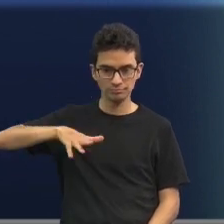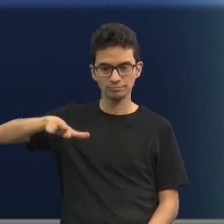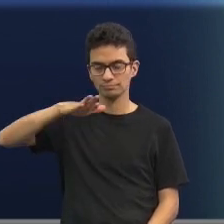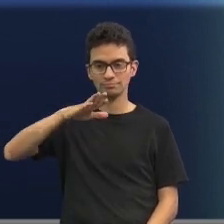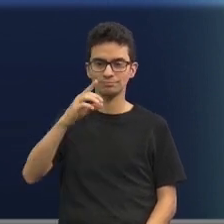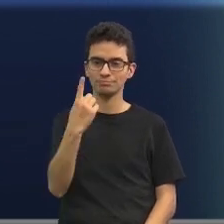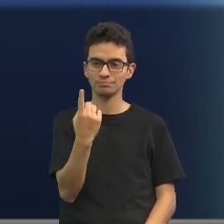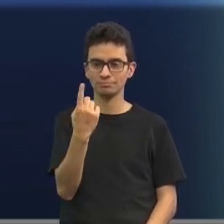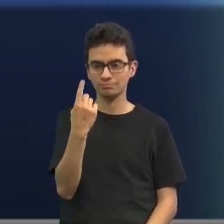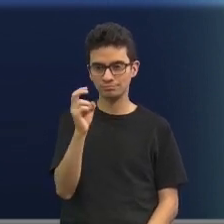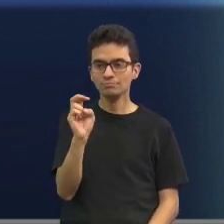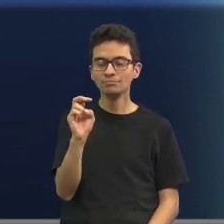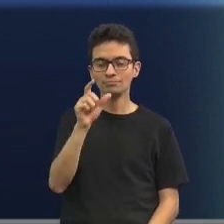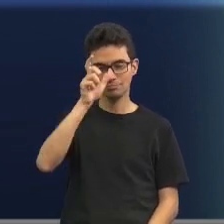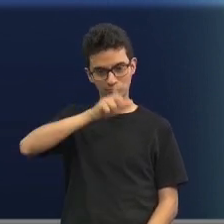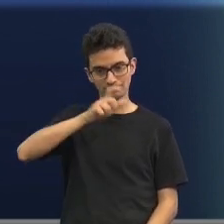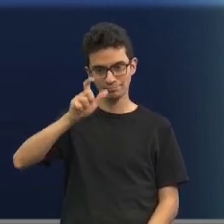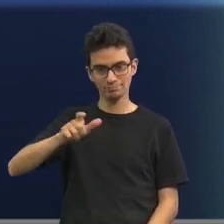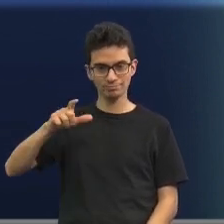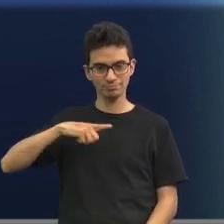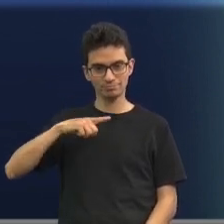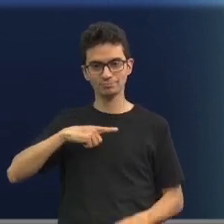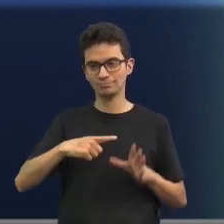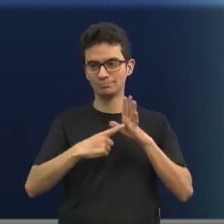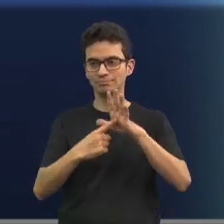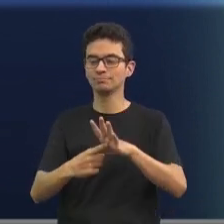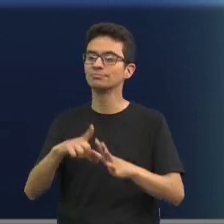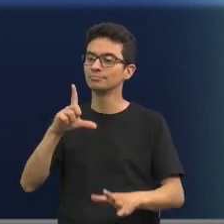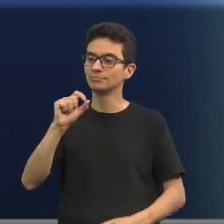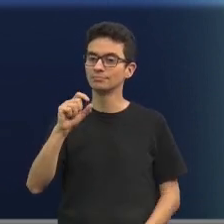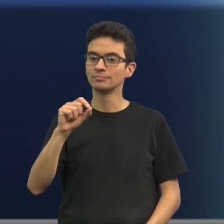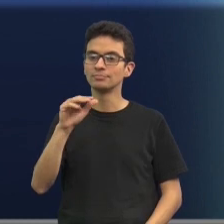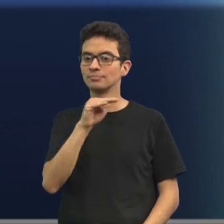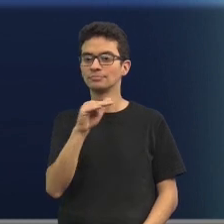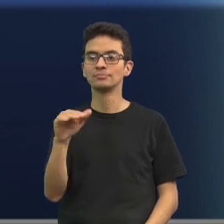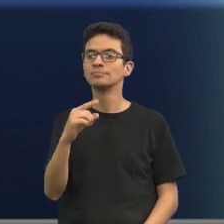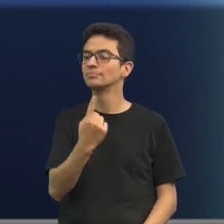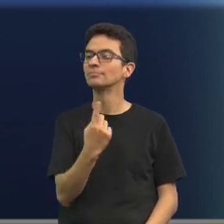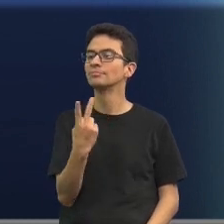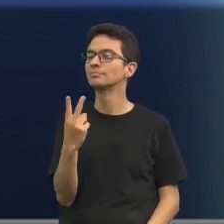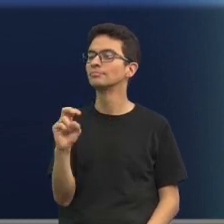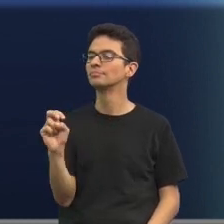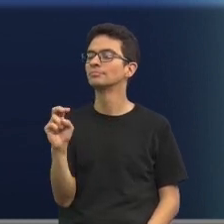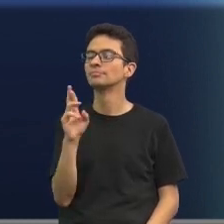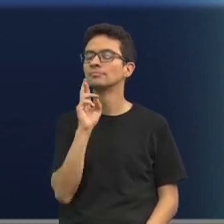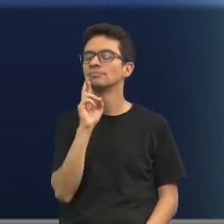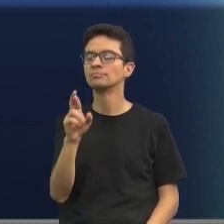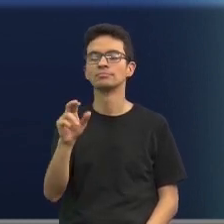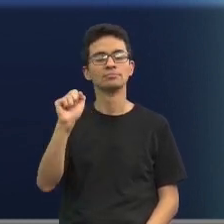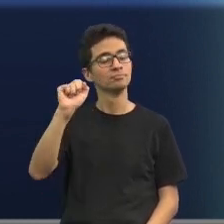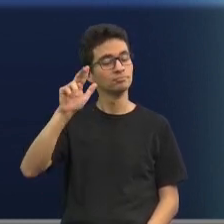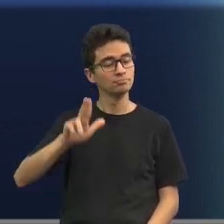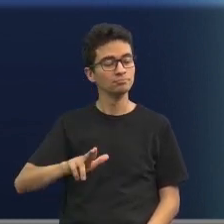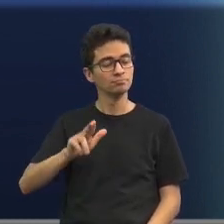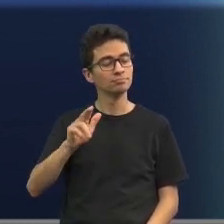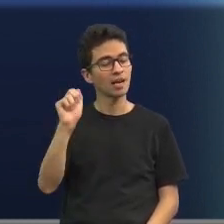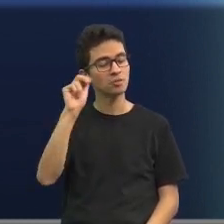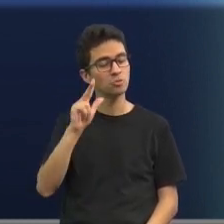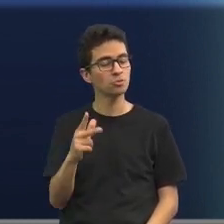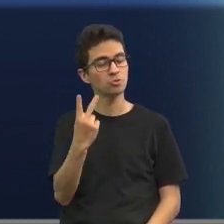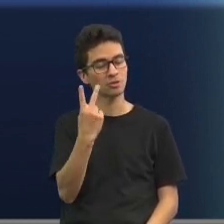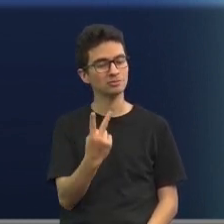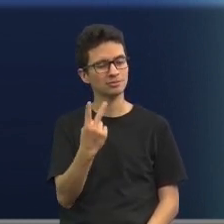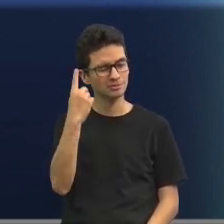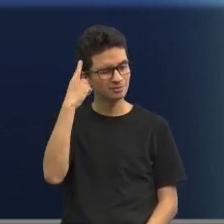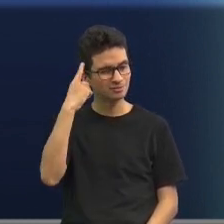2525 nequinho se está para 10 sobre 125 resolvendo sul 2 azuis ou